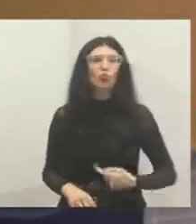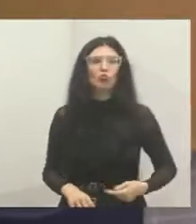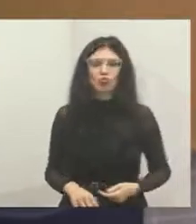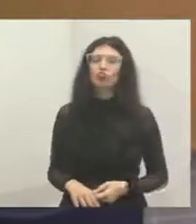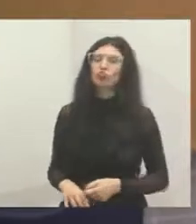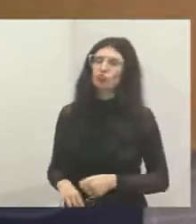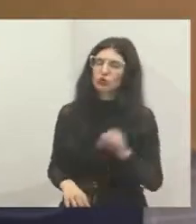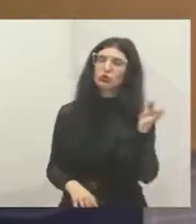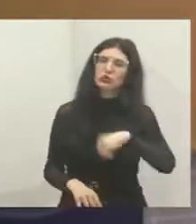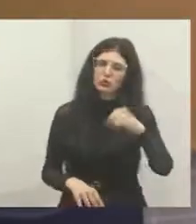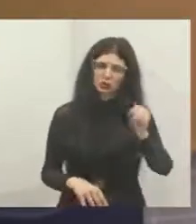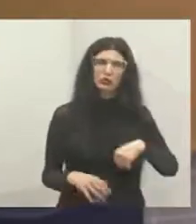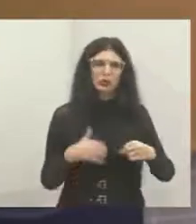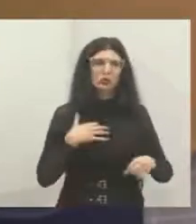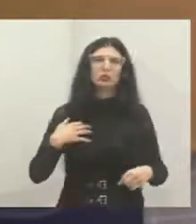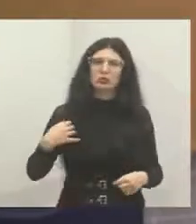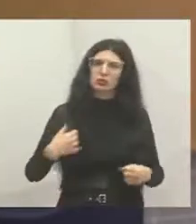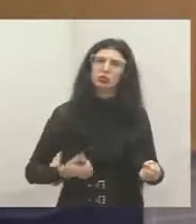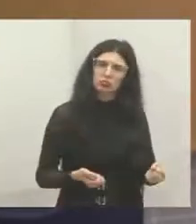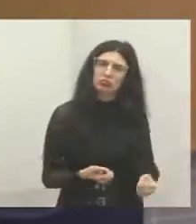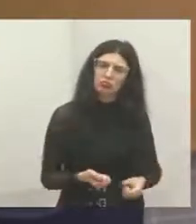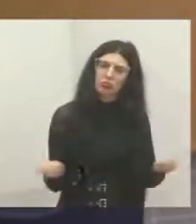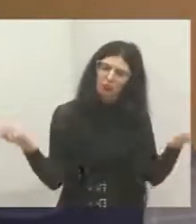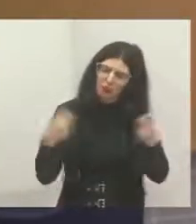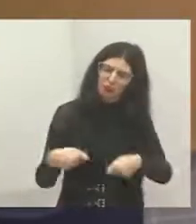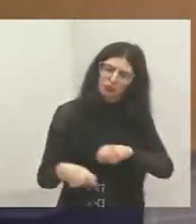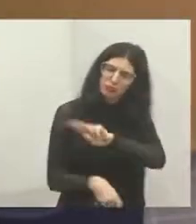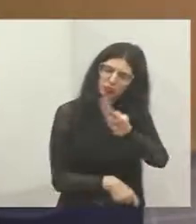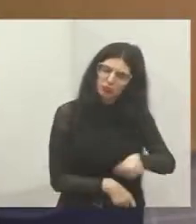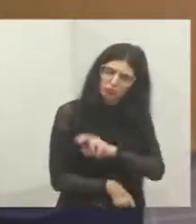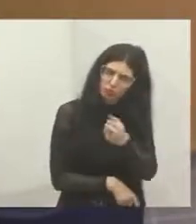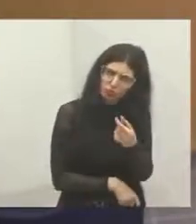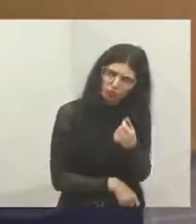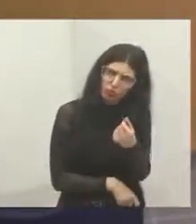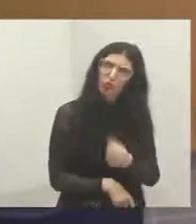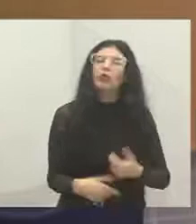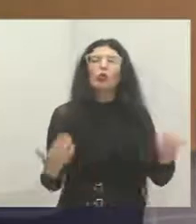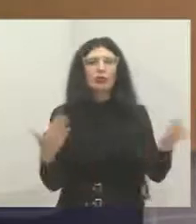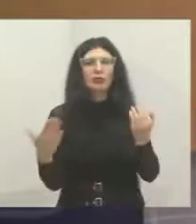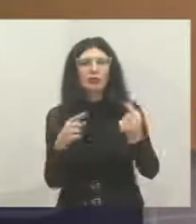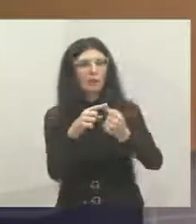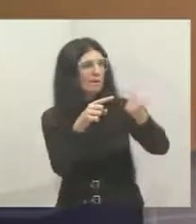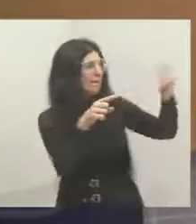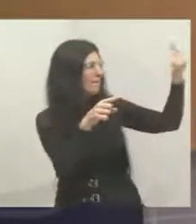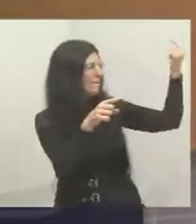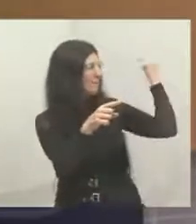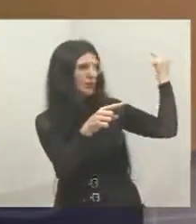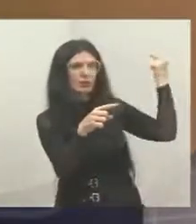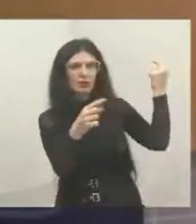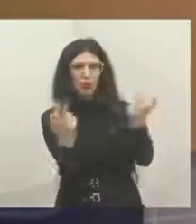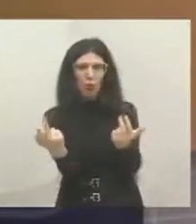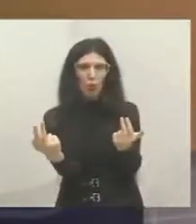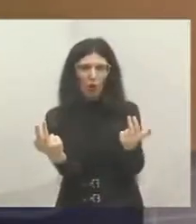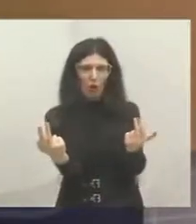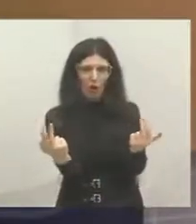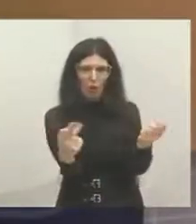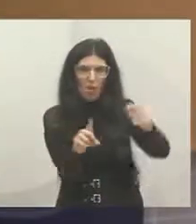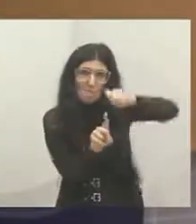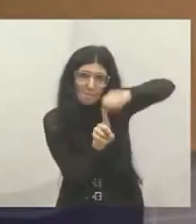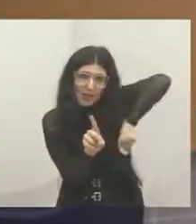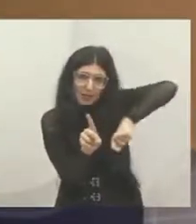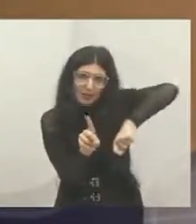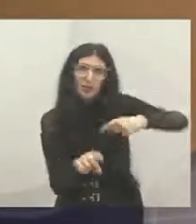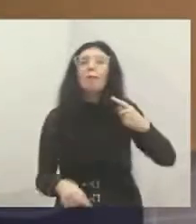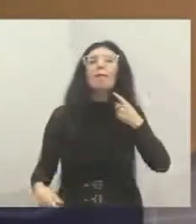em comparação ao mesmo período que eu estou comparando ao ano 2019, né? Então, finalizando a sua questão da